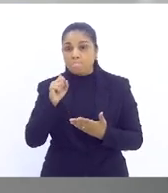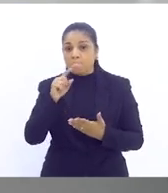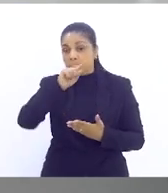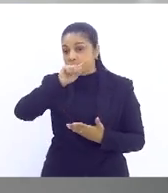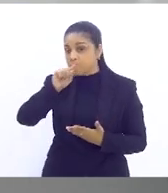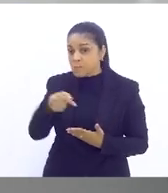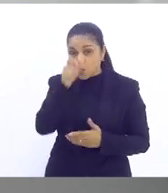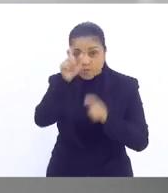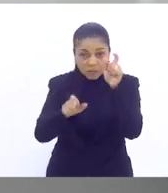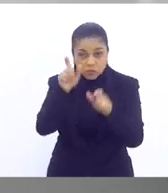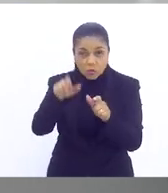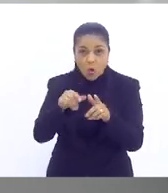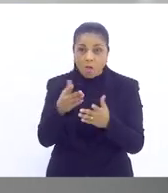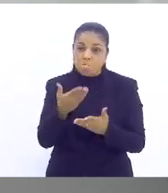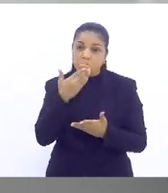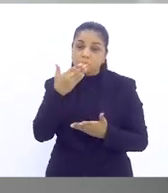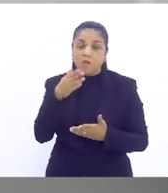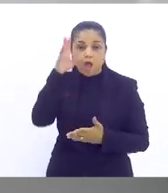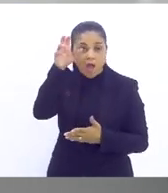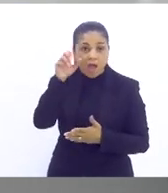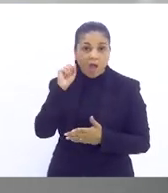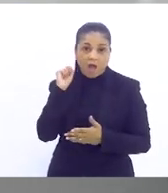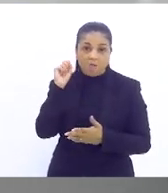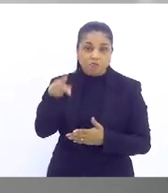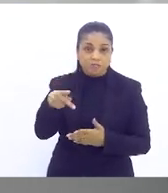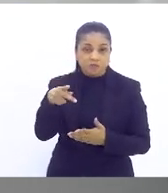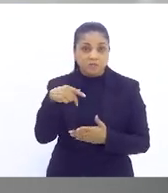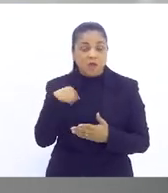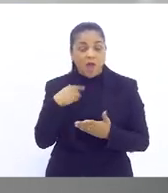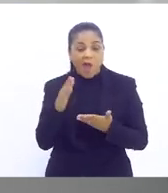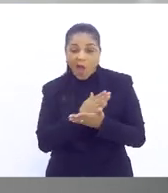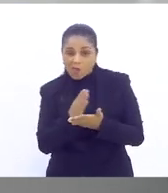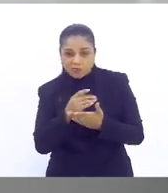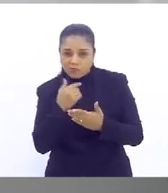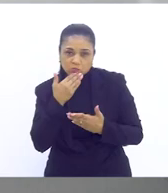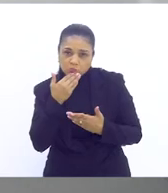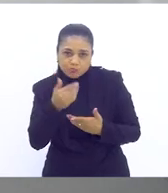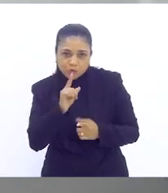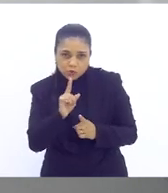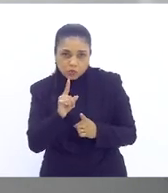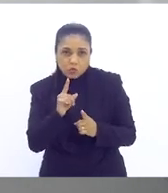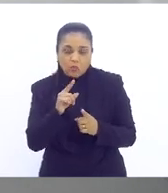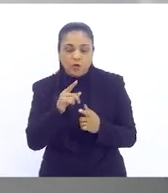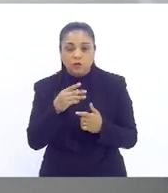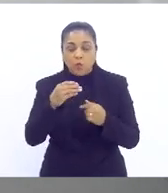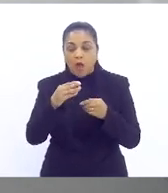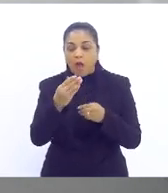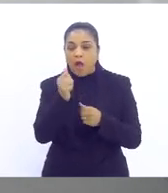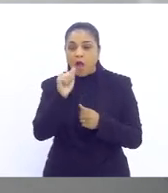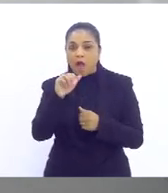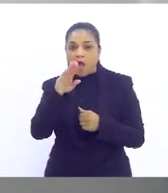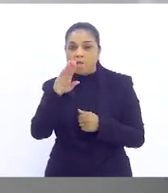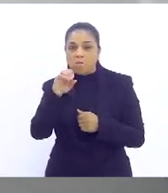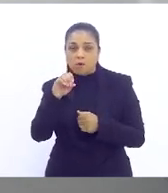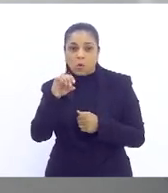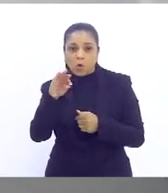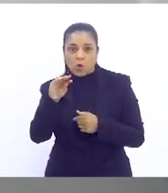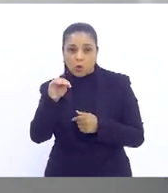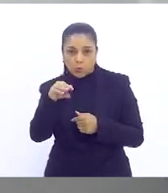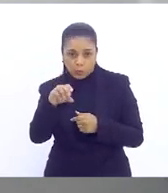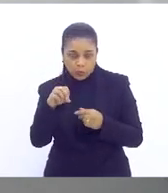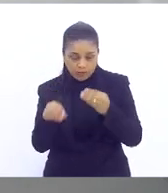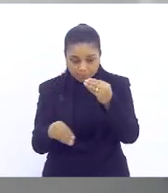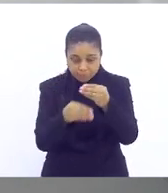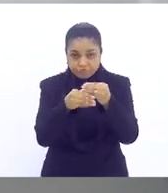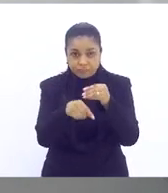muitas ainda não pediram por causa do abono né o abono permanência imagina o que é numa instituição que